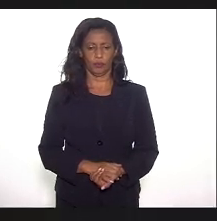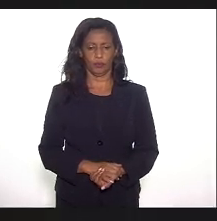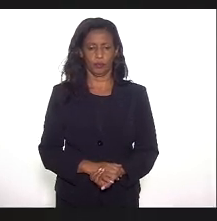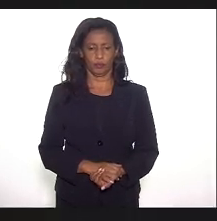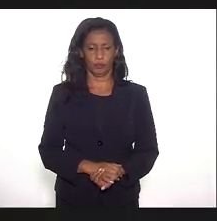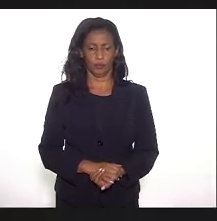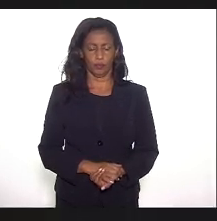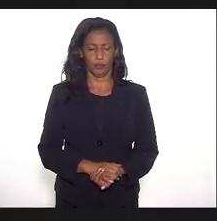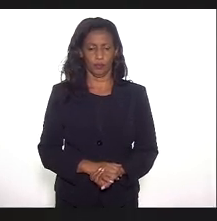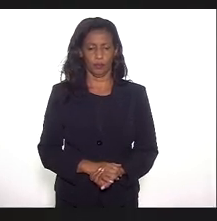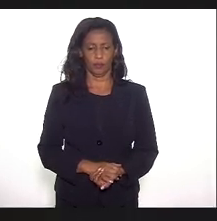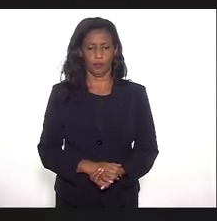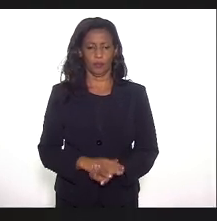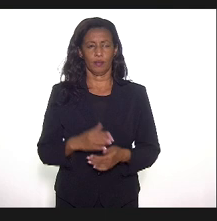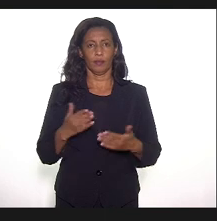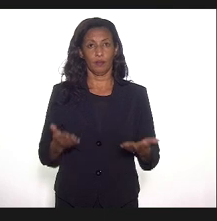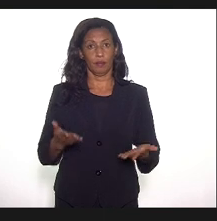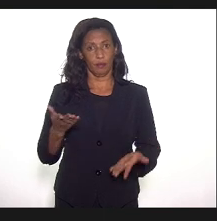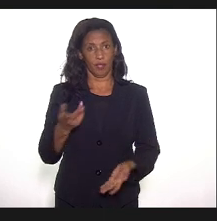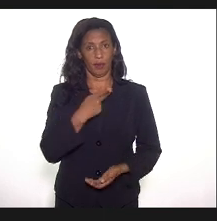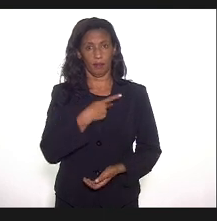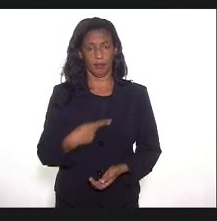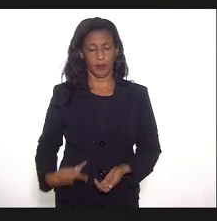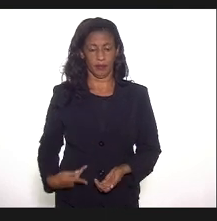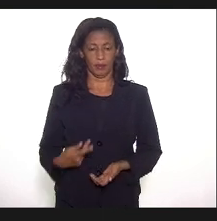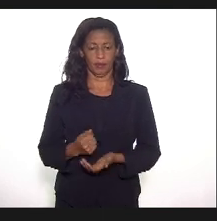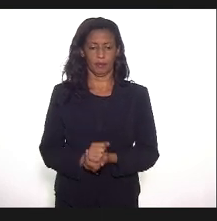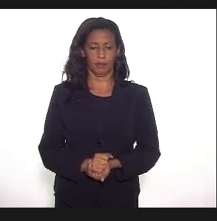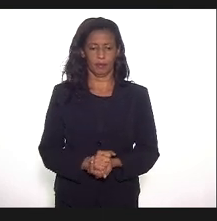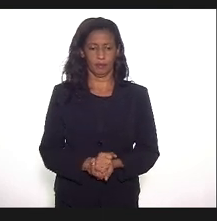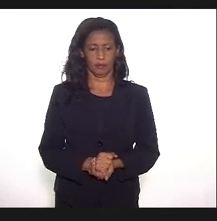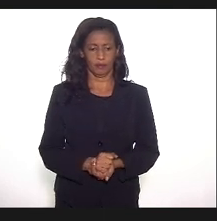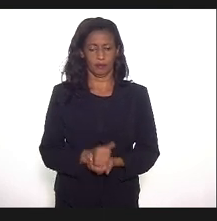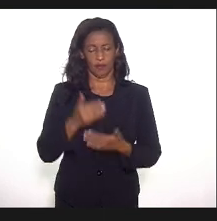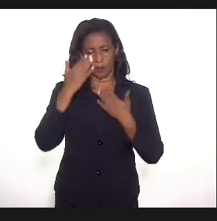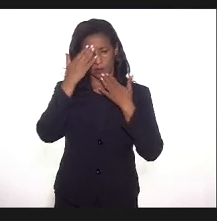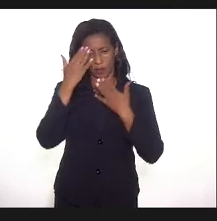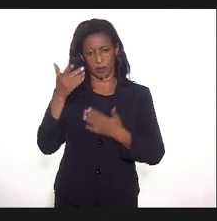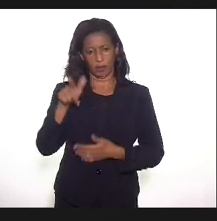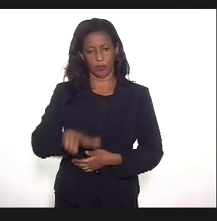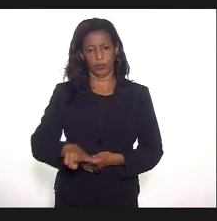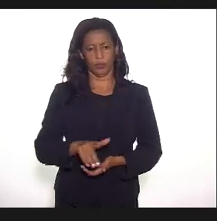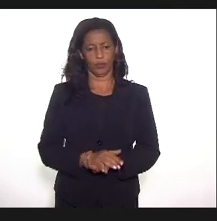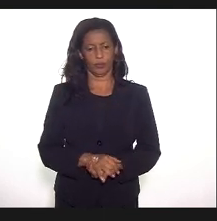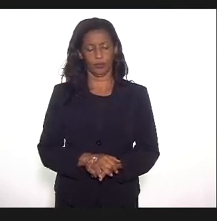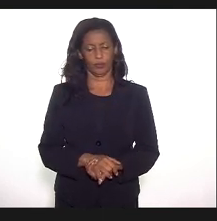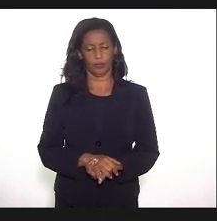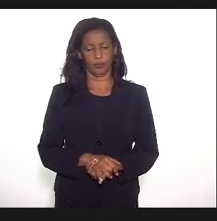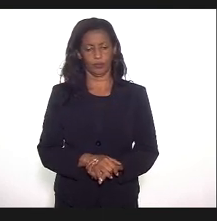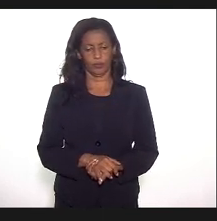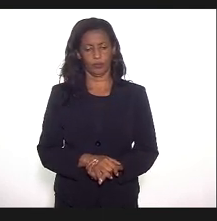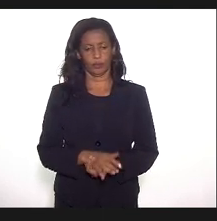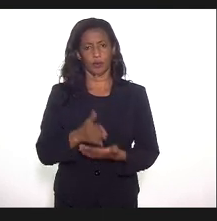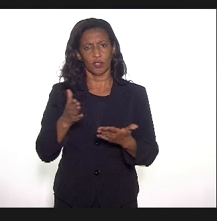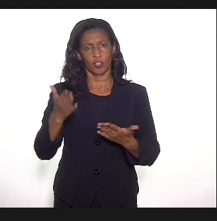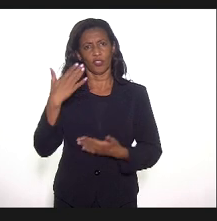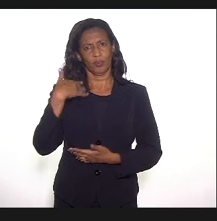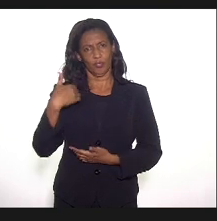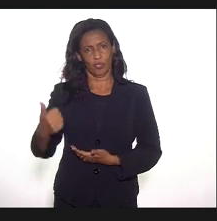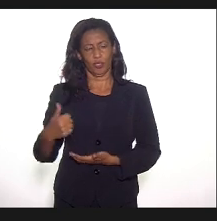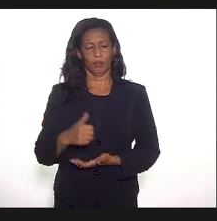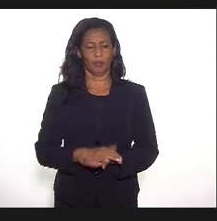Presidente, deputada Marta, eu agradeço mais uma vez, a senhora já tinha me